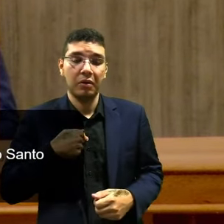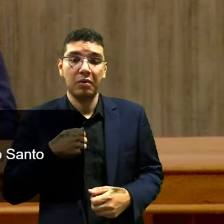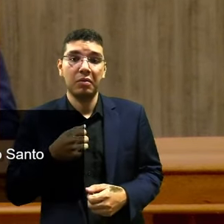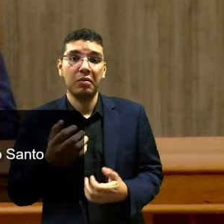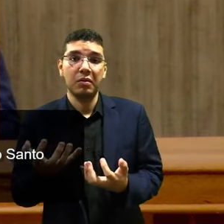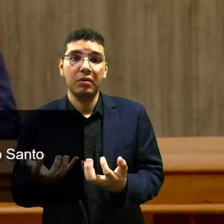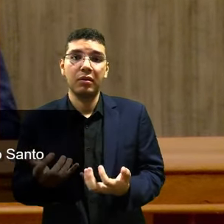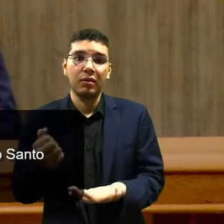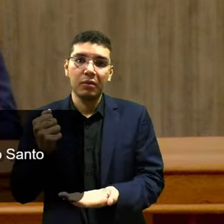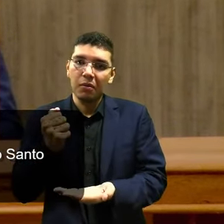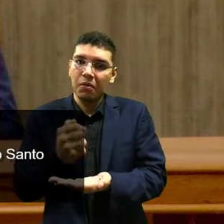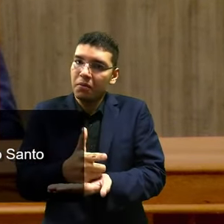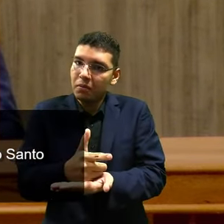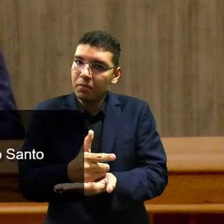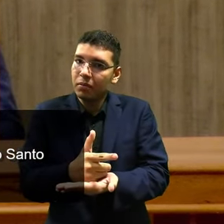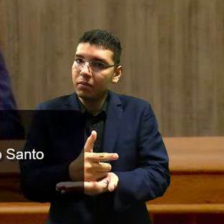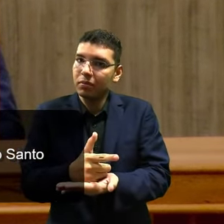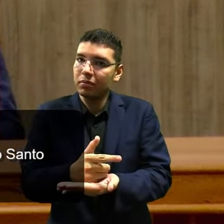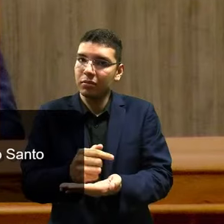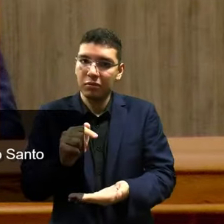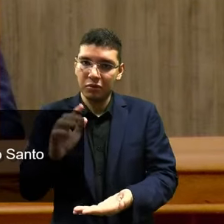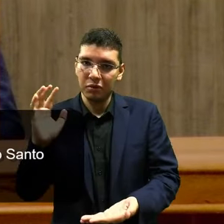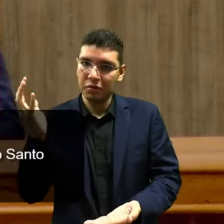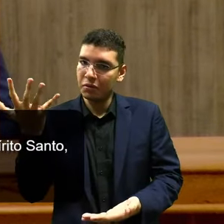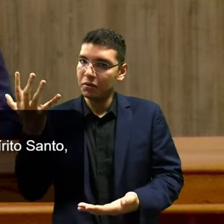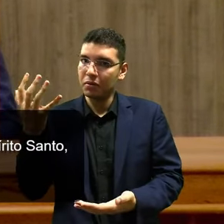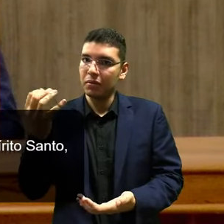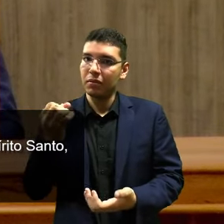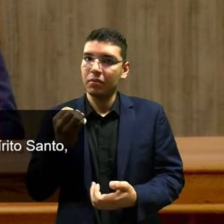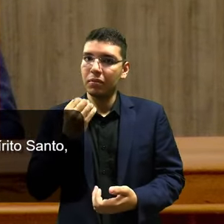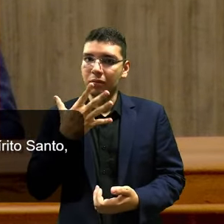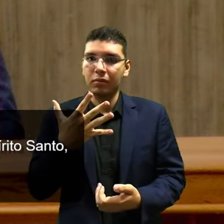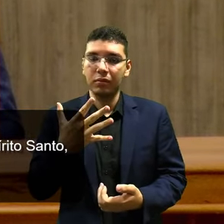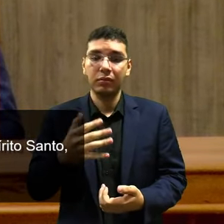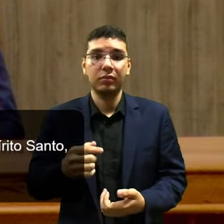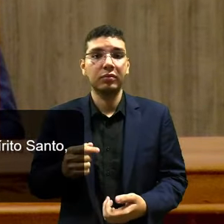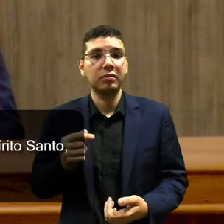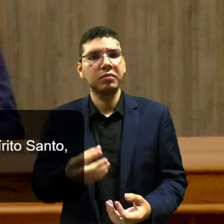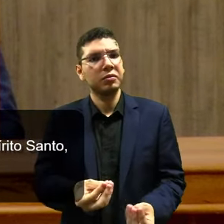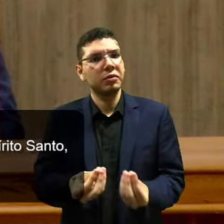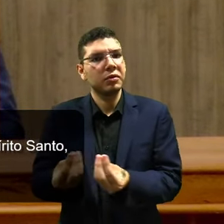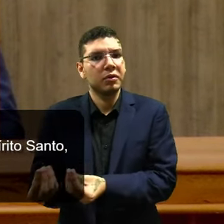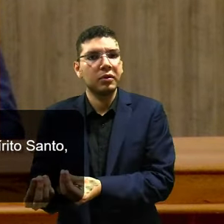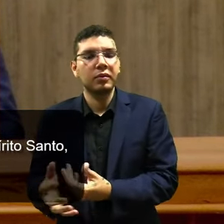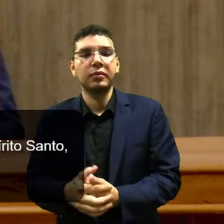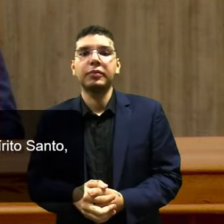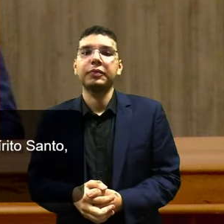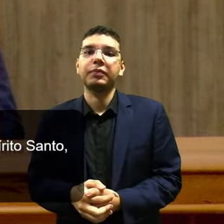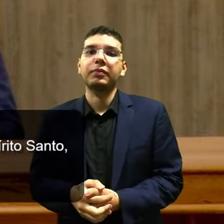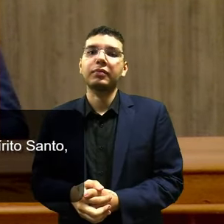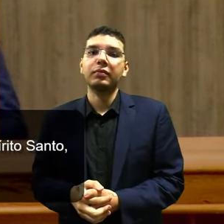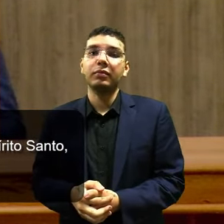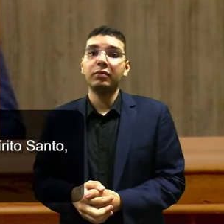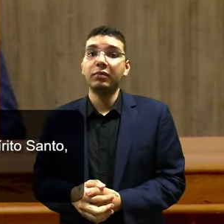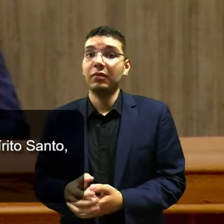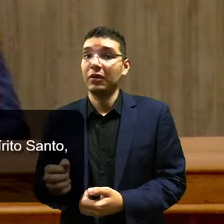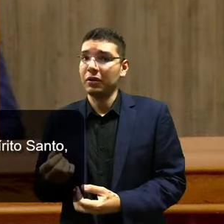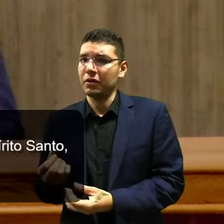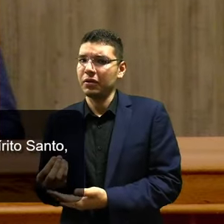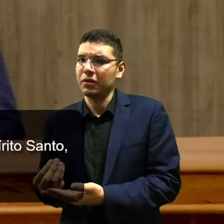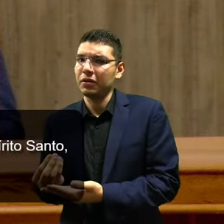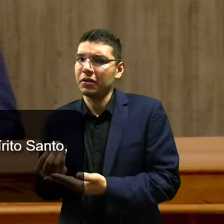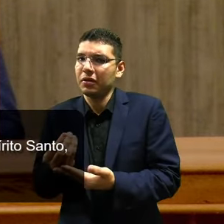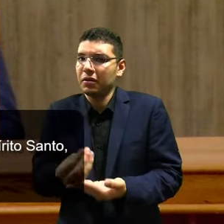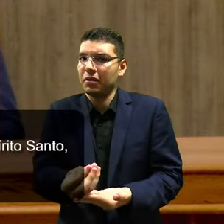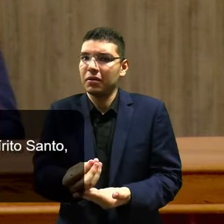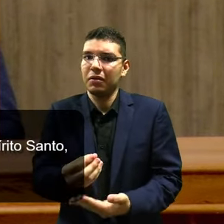lá eu quero comprar isso me dá isso aí ele viu aí ó aí ele ofereceu dinheiro é simonia que